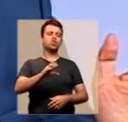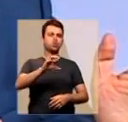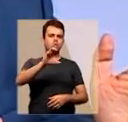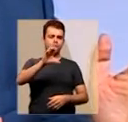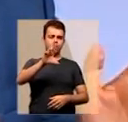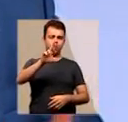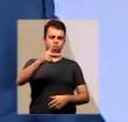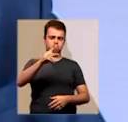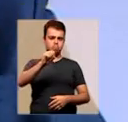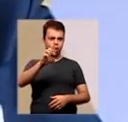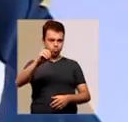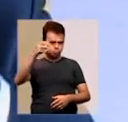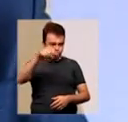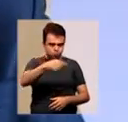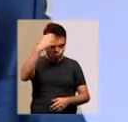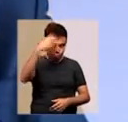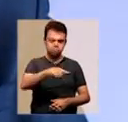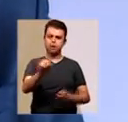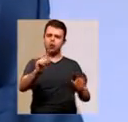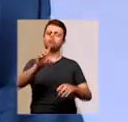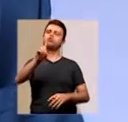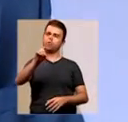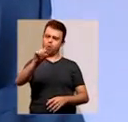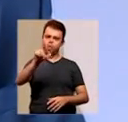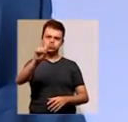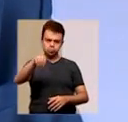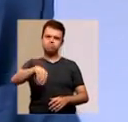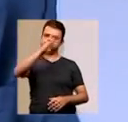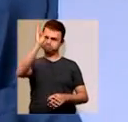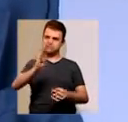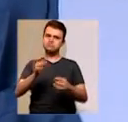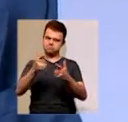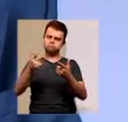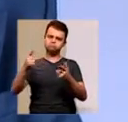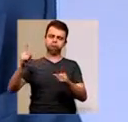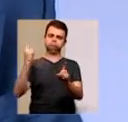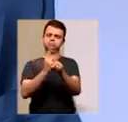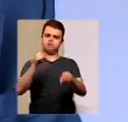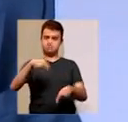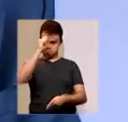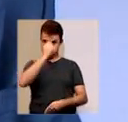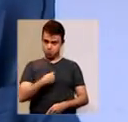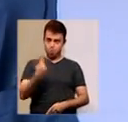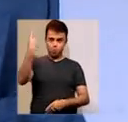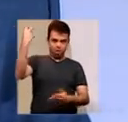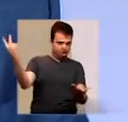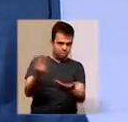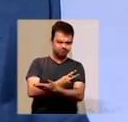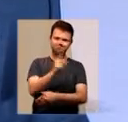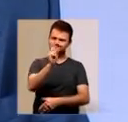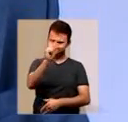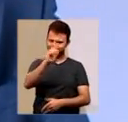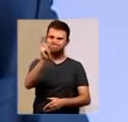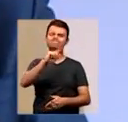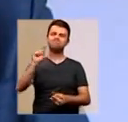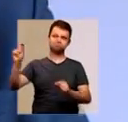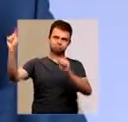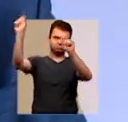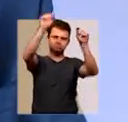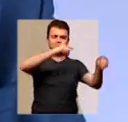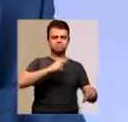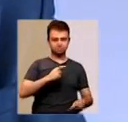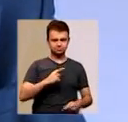culposo. Esta é uma tendência do Brasil. Este fato, portanto, aqui em Rio Preto, não é um fato isolado.